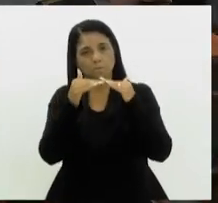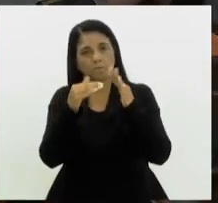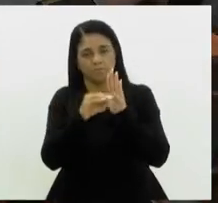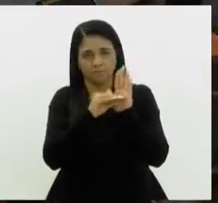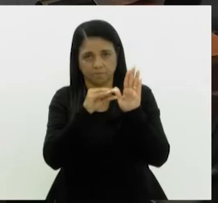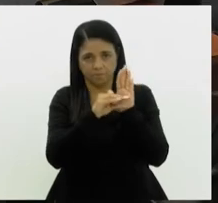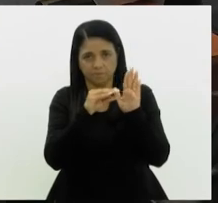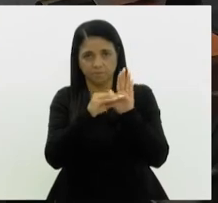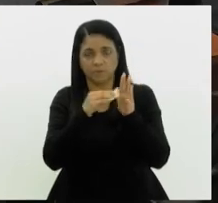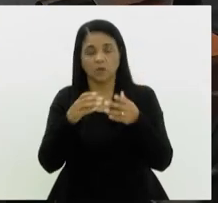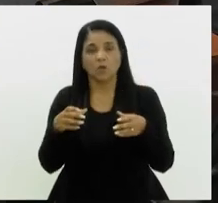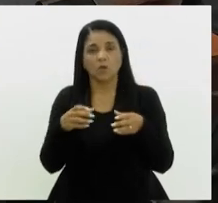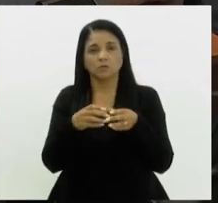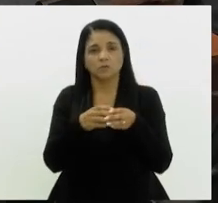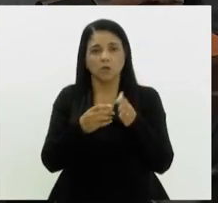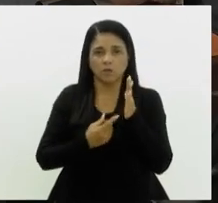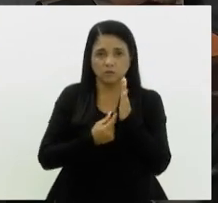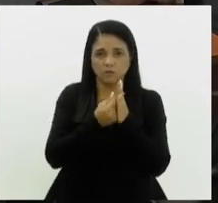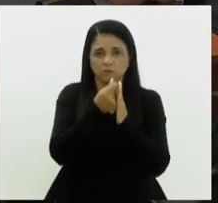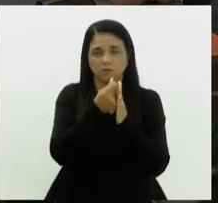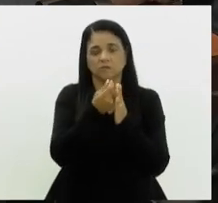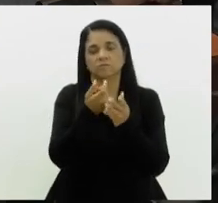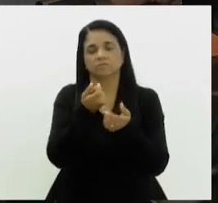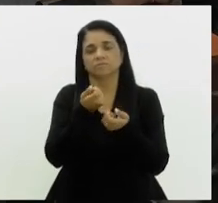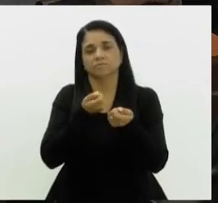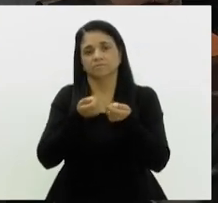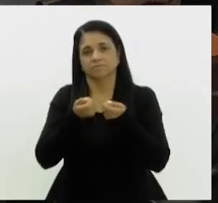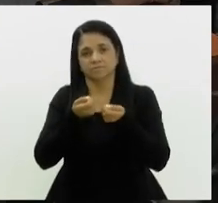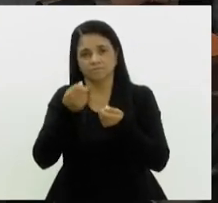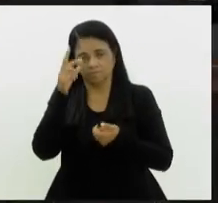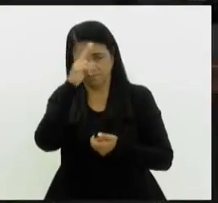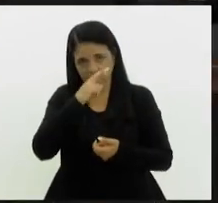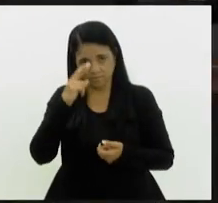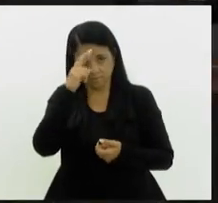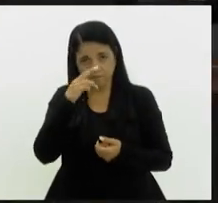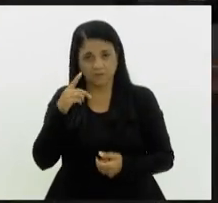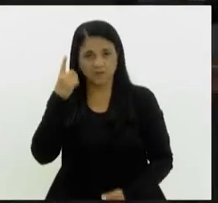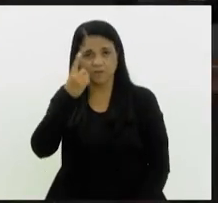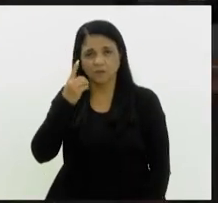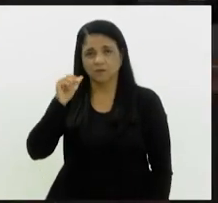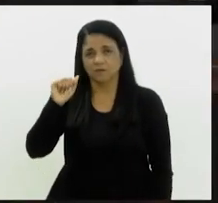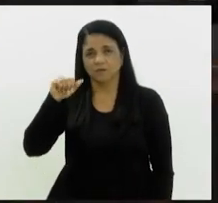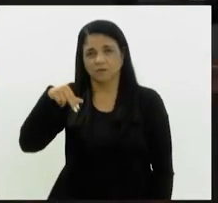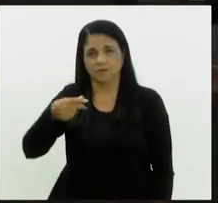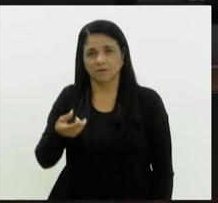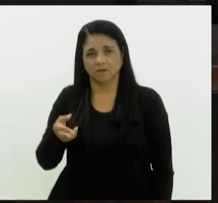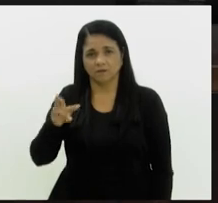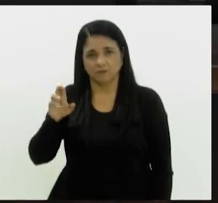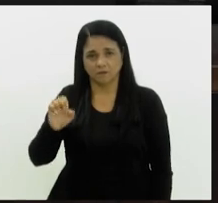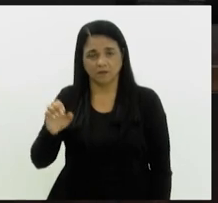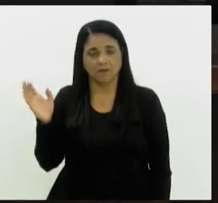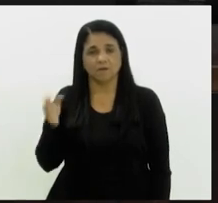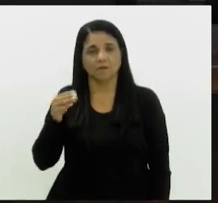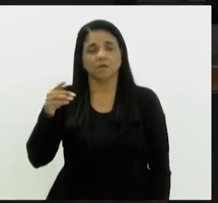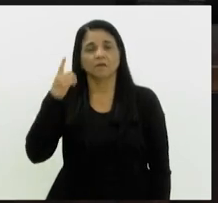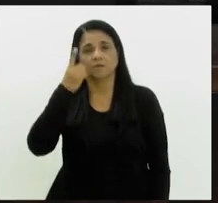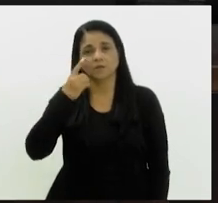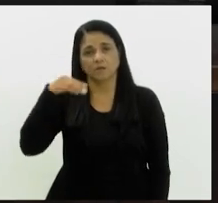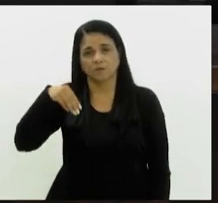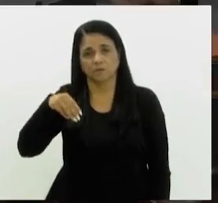Pela Comissão de Orçamento, Fiscalização Financeira e Controle, deputado André Correia, deputado Carlos Macedo.